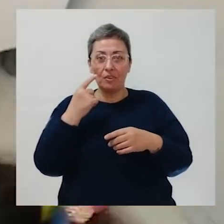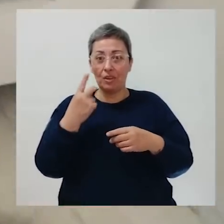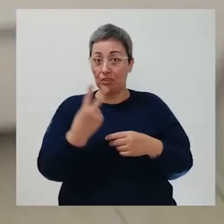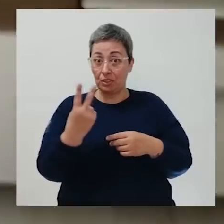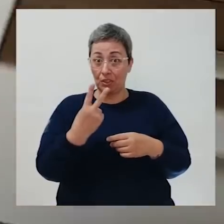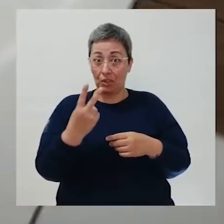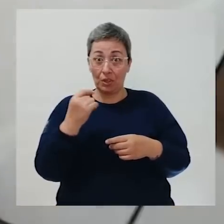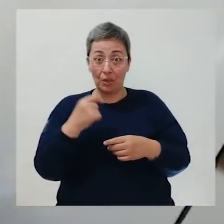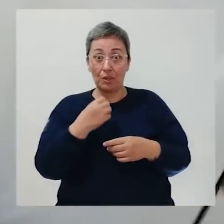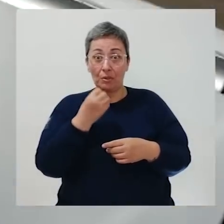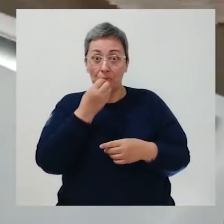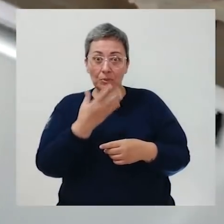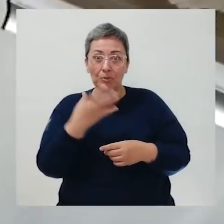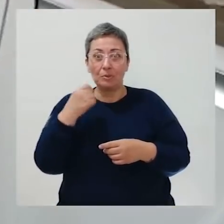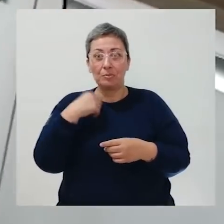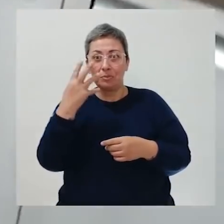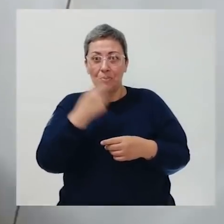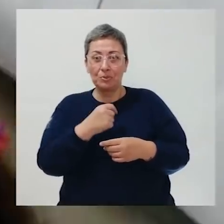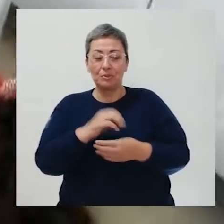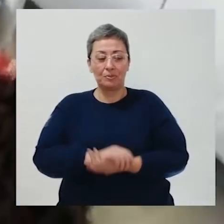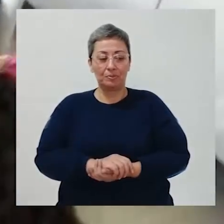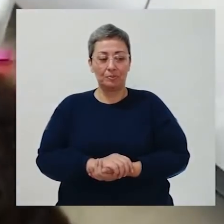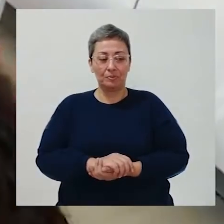lá, os dois, bonitinho.